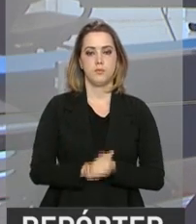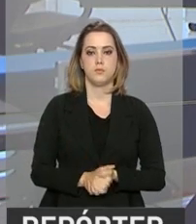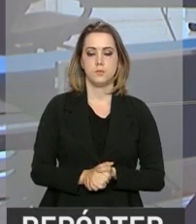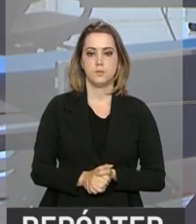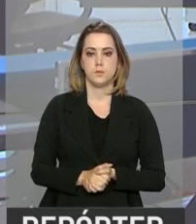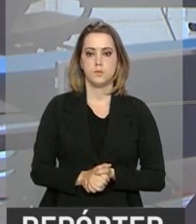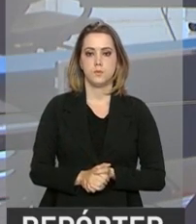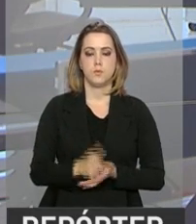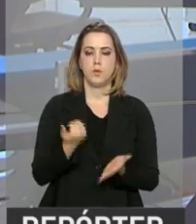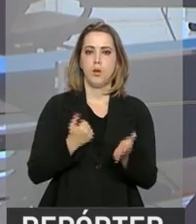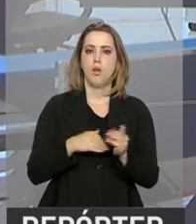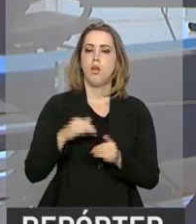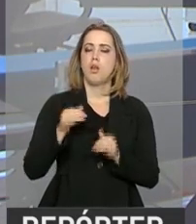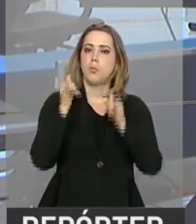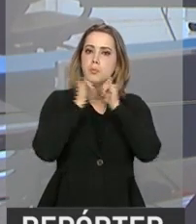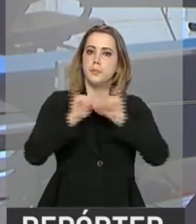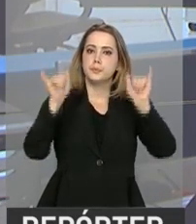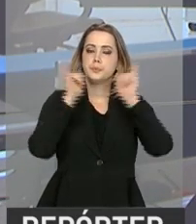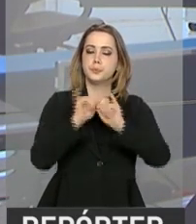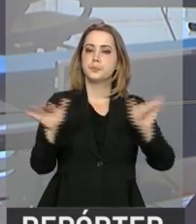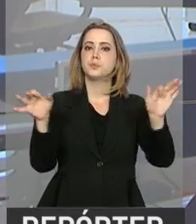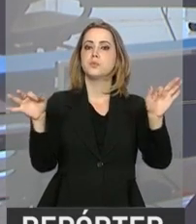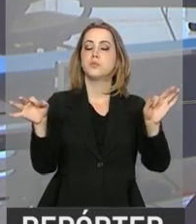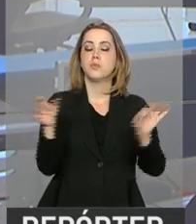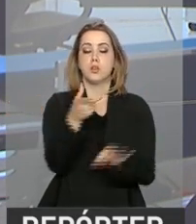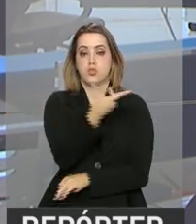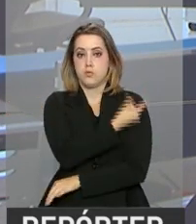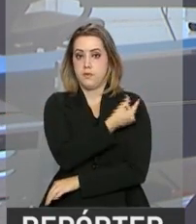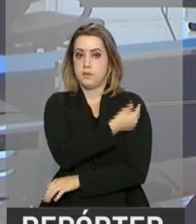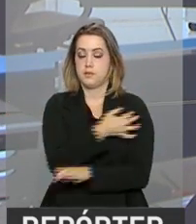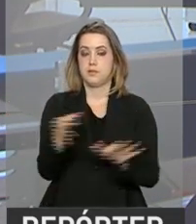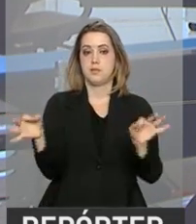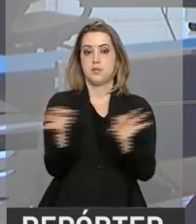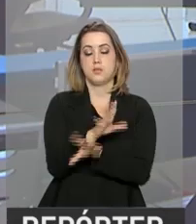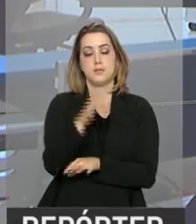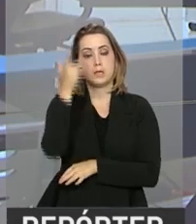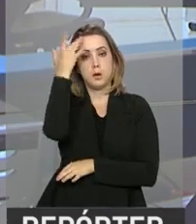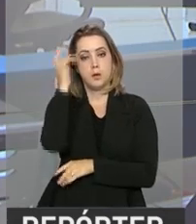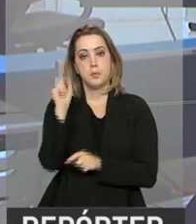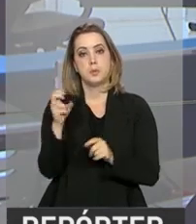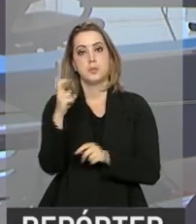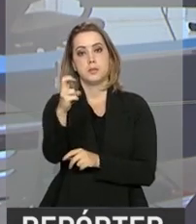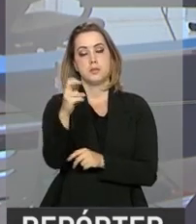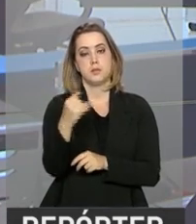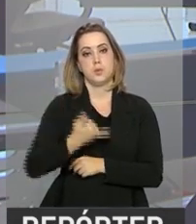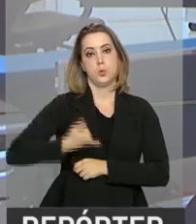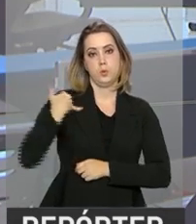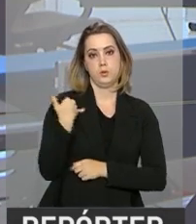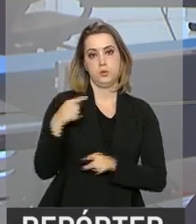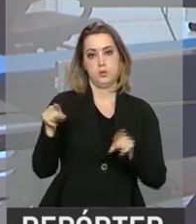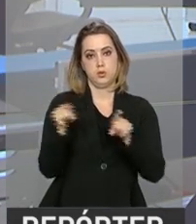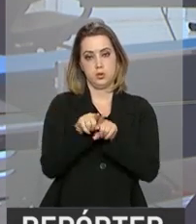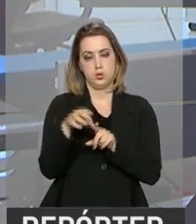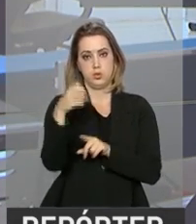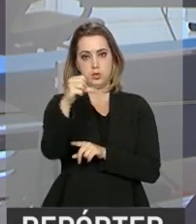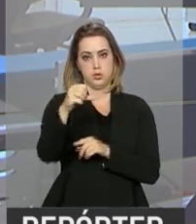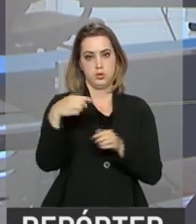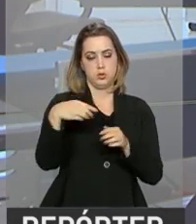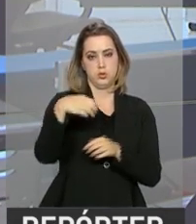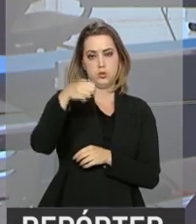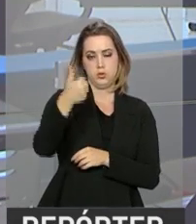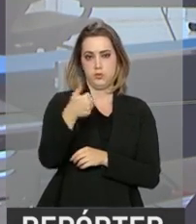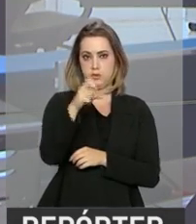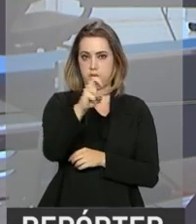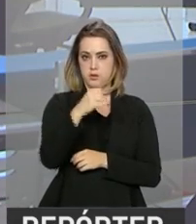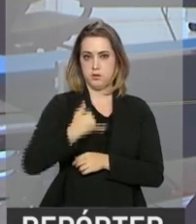a campanha nacional de multivacinação termina amanhã os pais devem levar os filhos de até cinco anos de idade e os de 9 a 15 anos